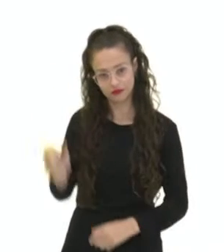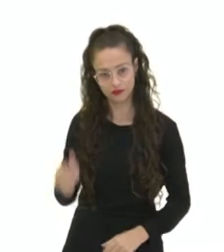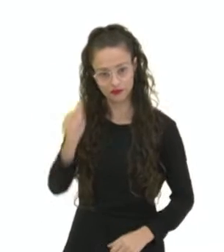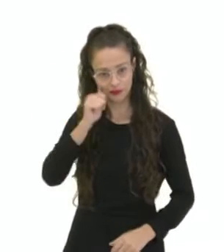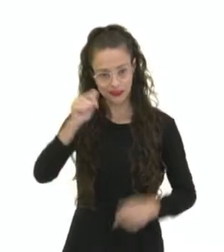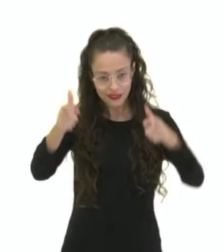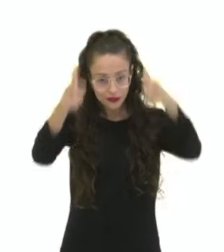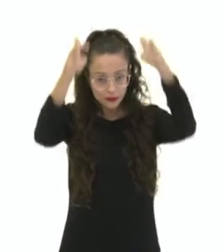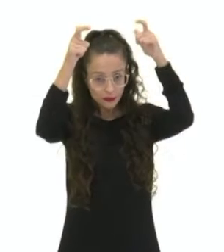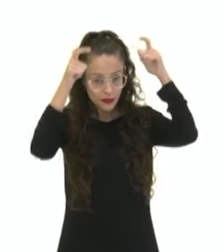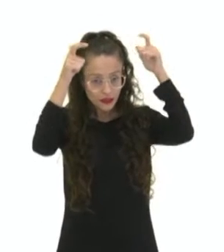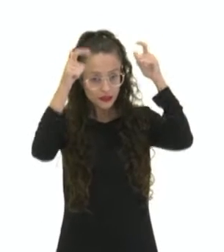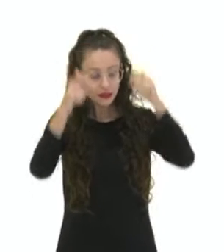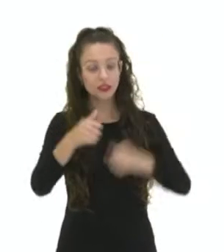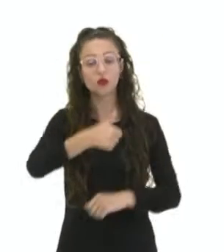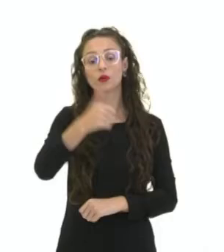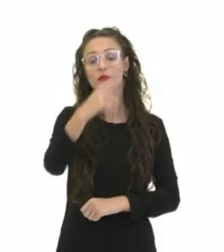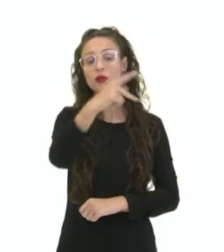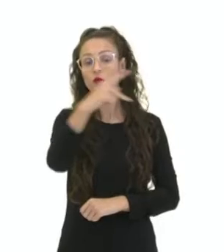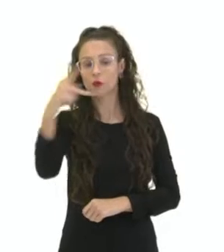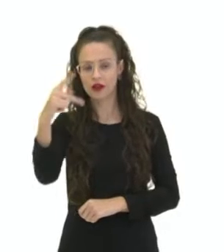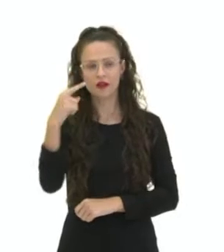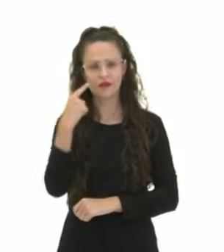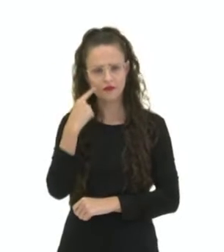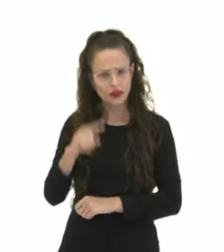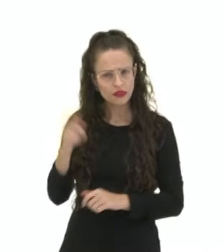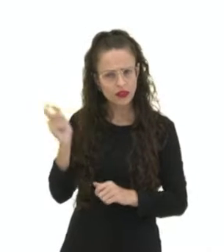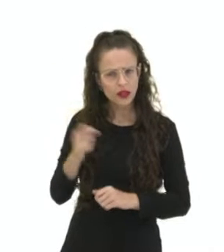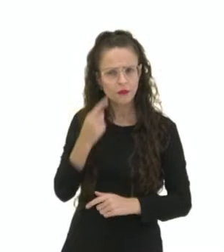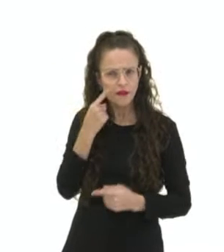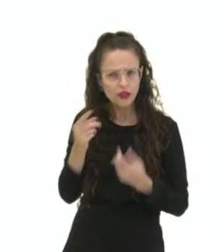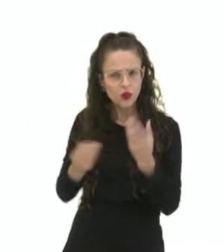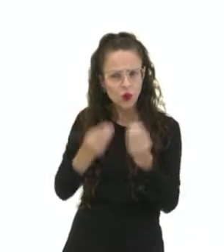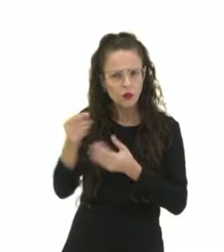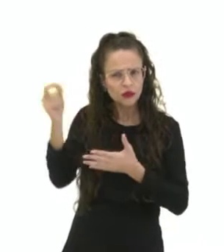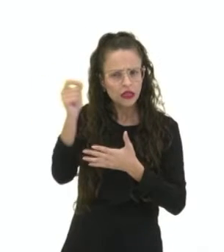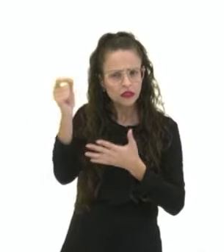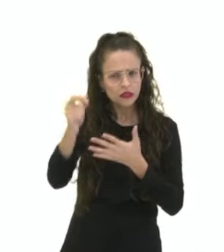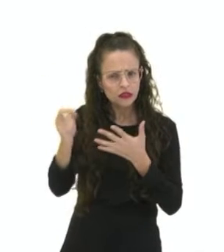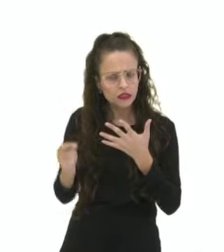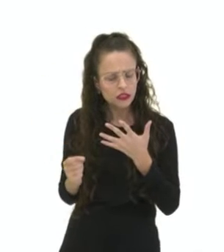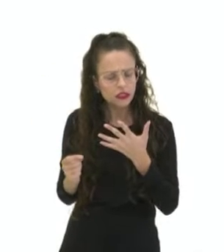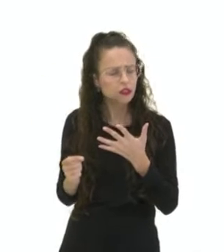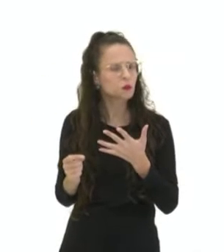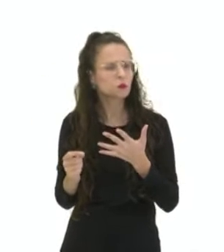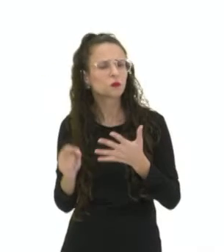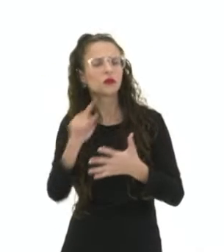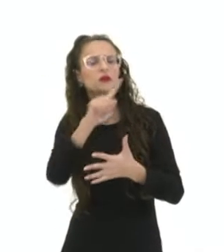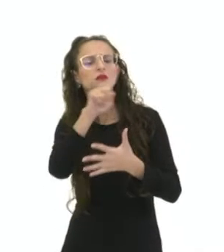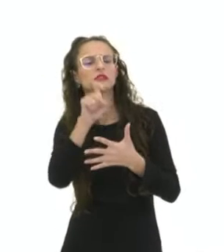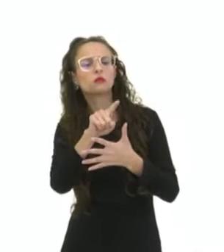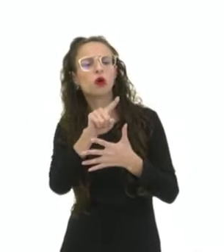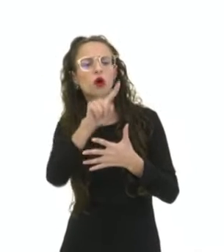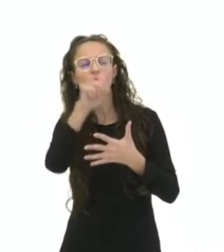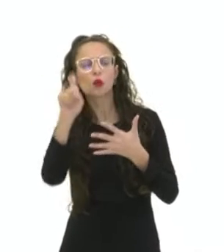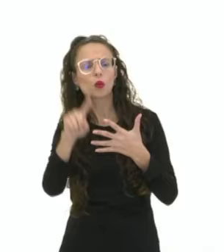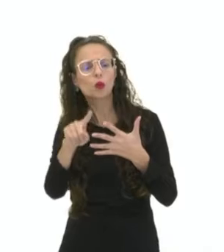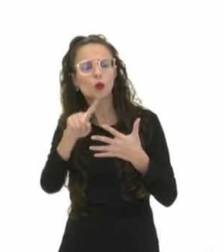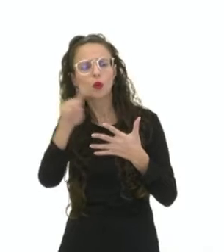primeiro parágrafo permitem levantar hipóteses? Quais são as suposições que você levantaria